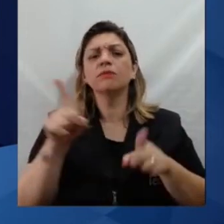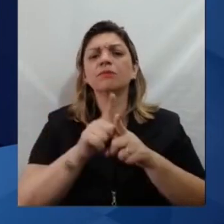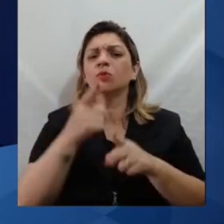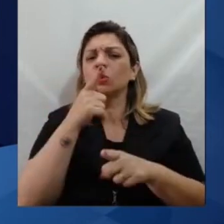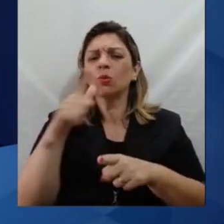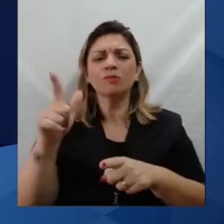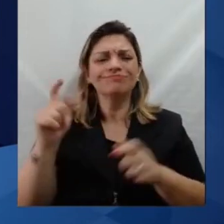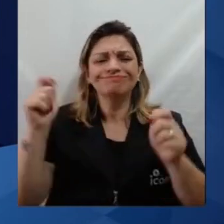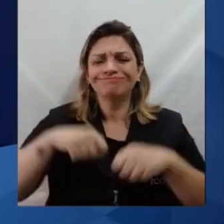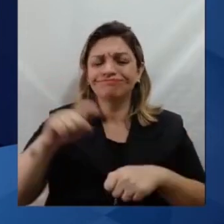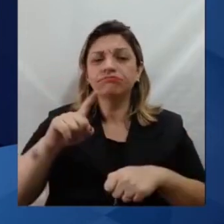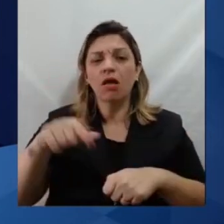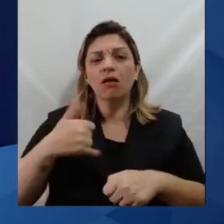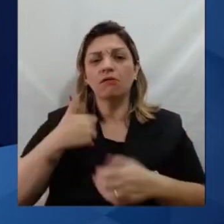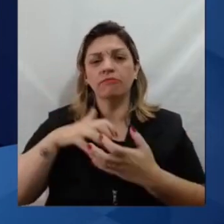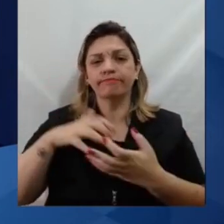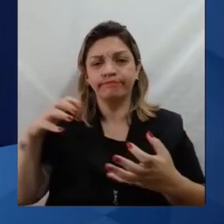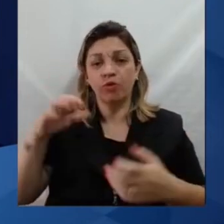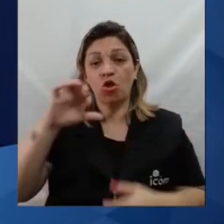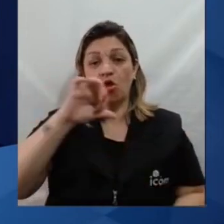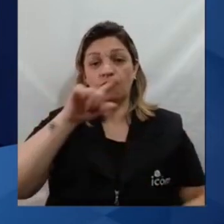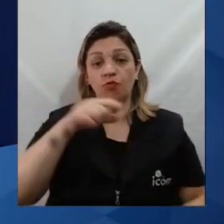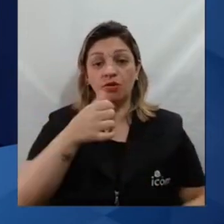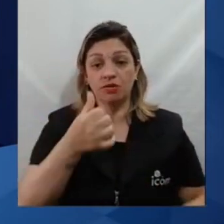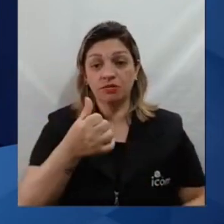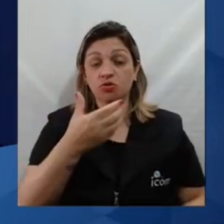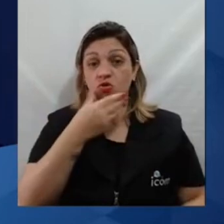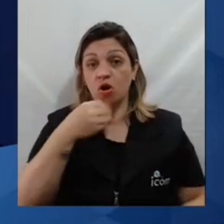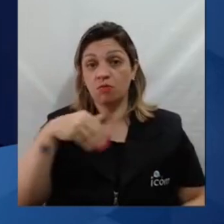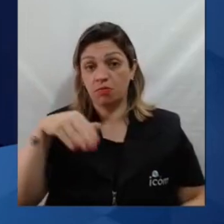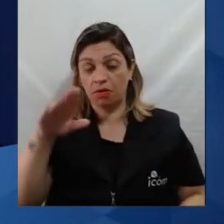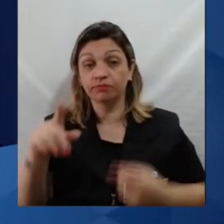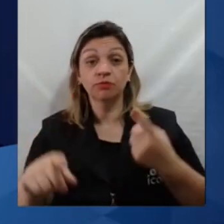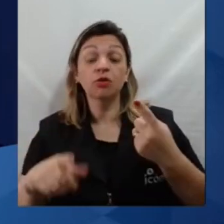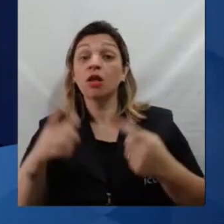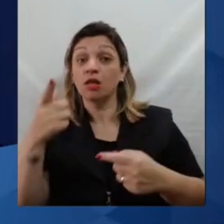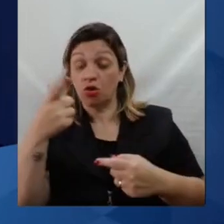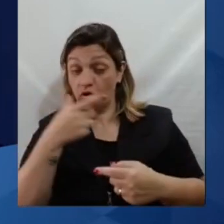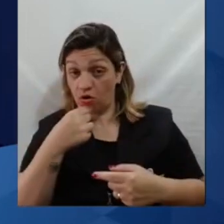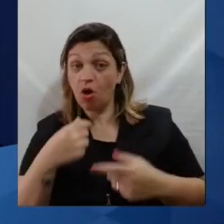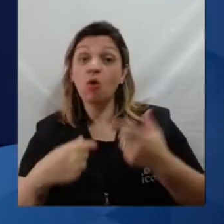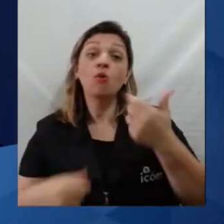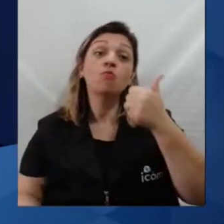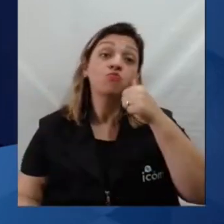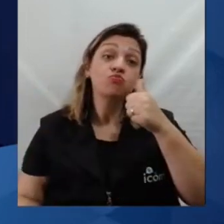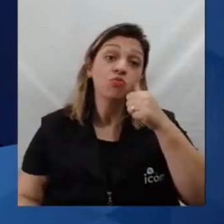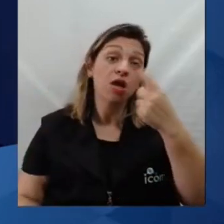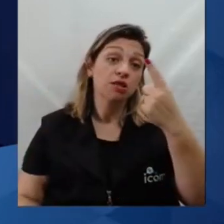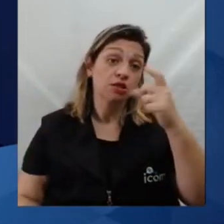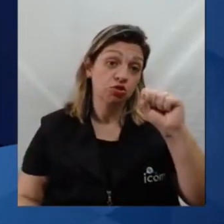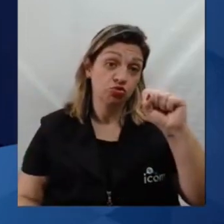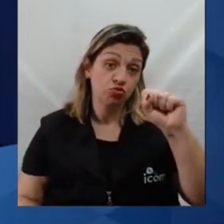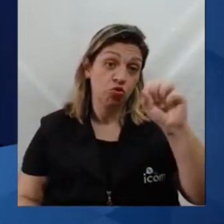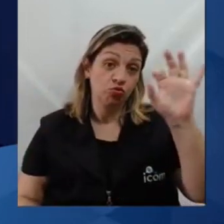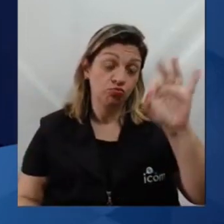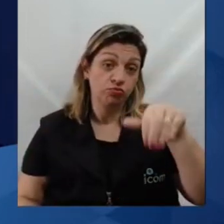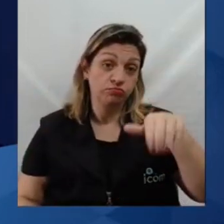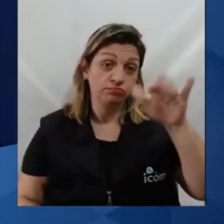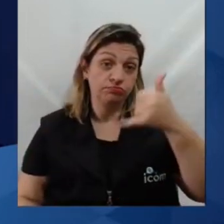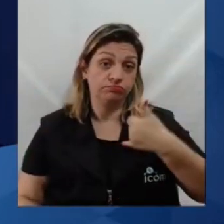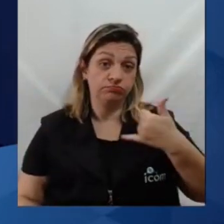acometendo 9,6% dos homens e 18% das mulheres acima de 60 anos. E com o aumento